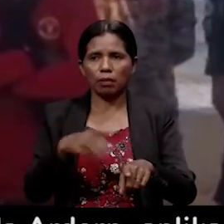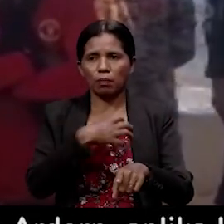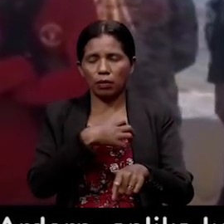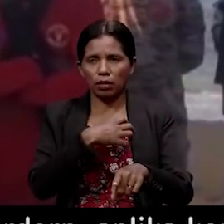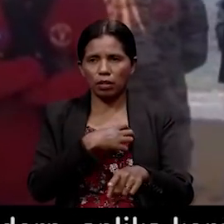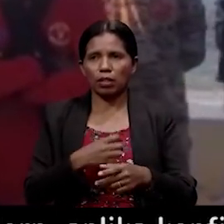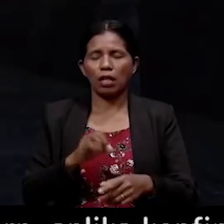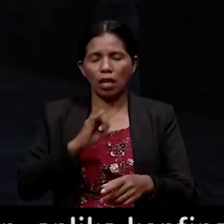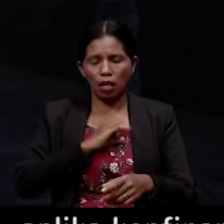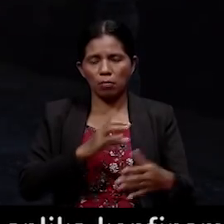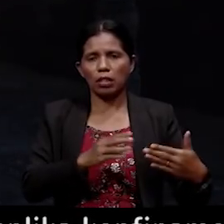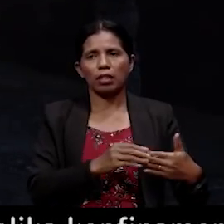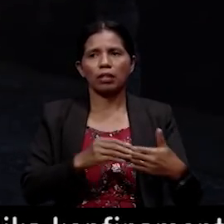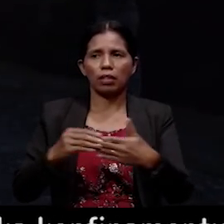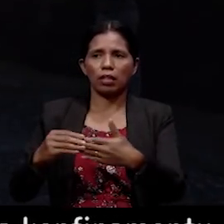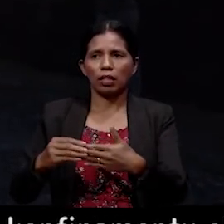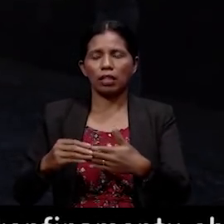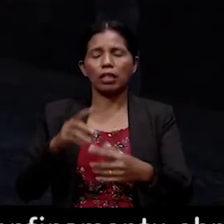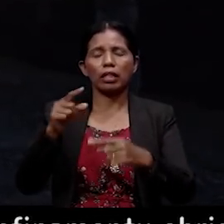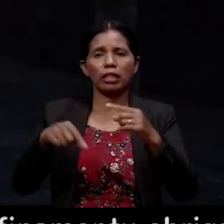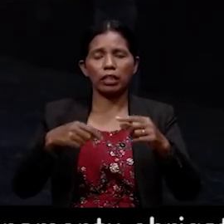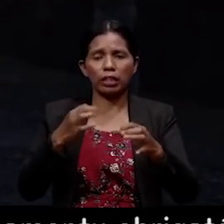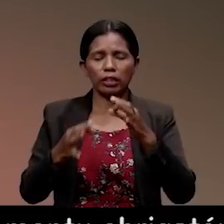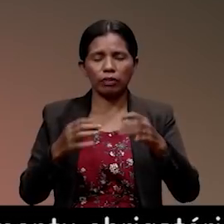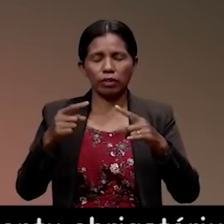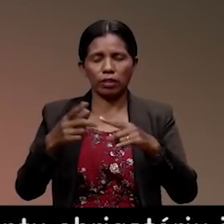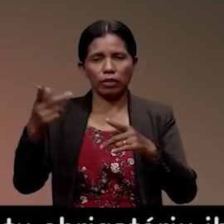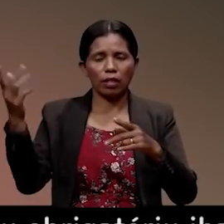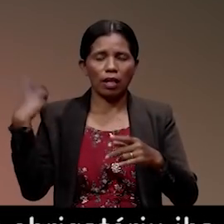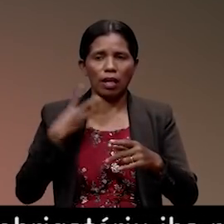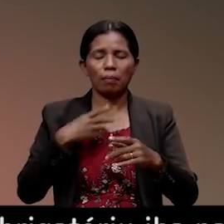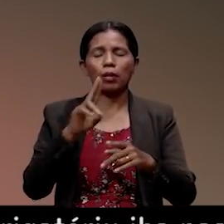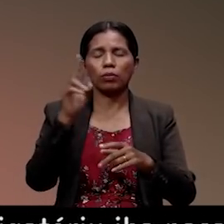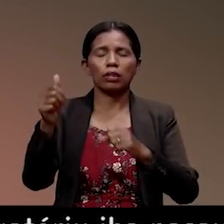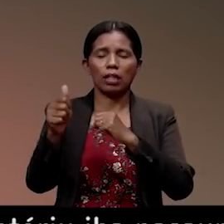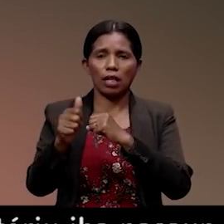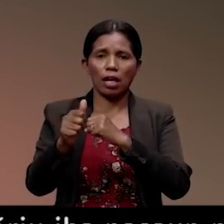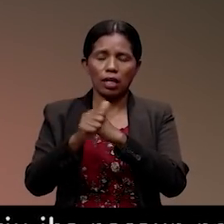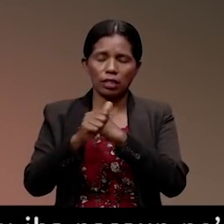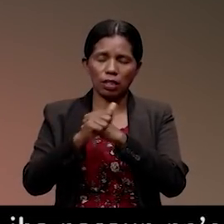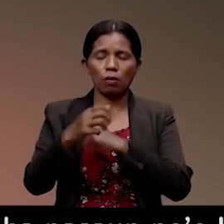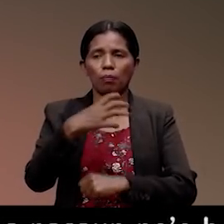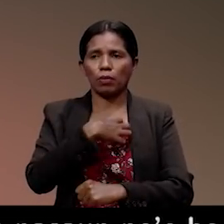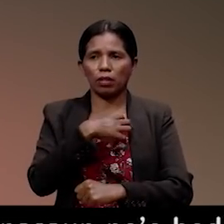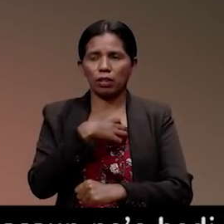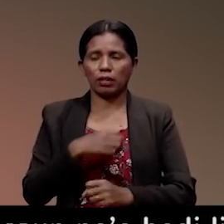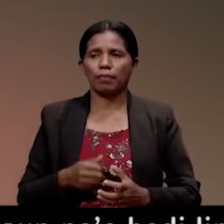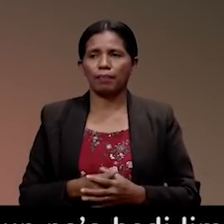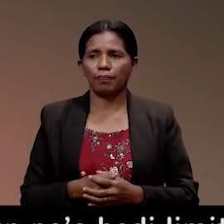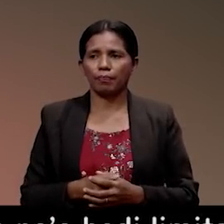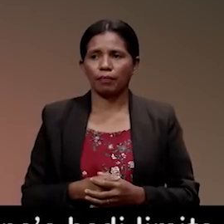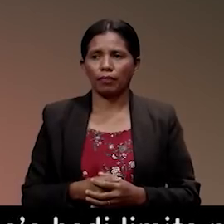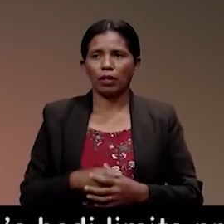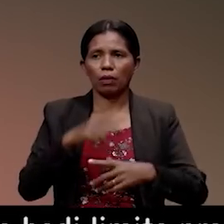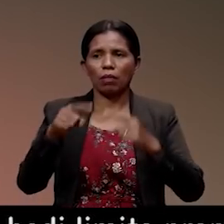lidera, quando ia treino, ação de vida usa, ação policial, técnico policial. Bem,